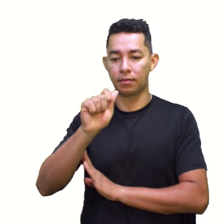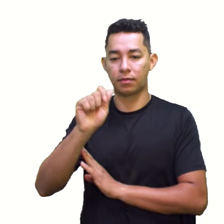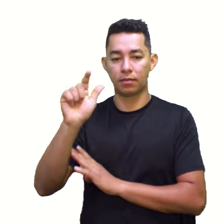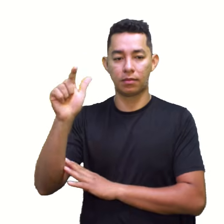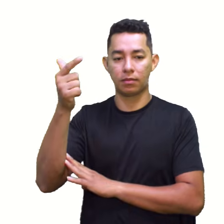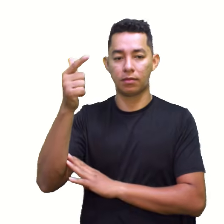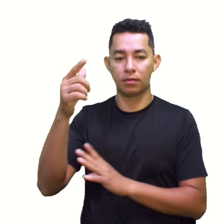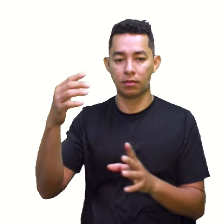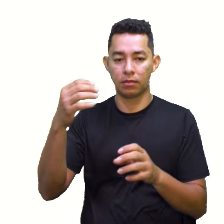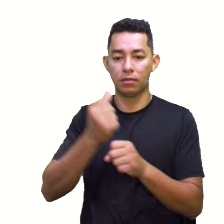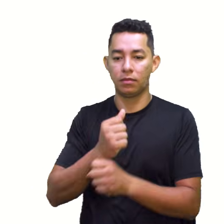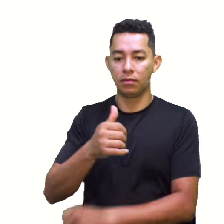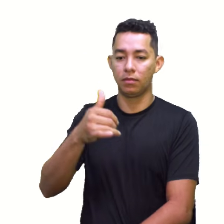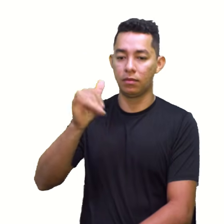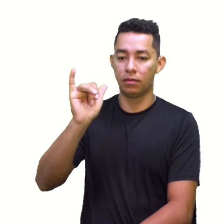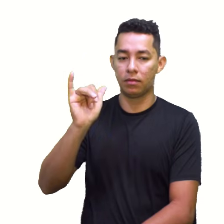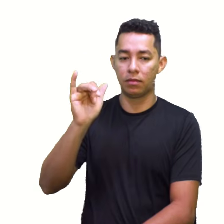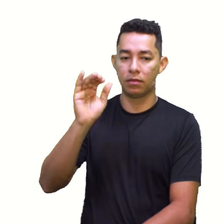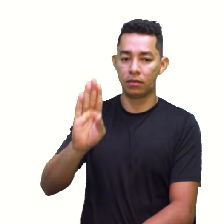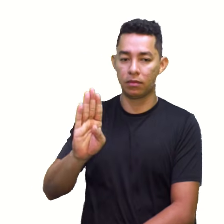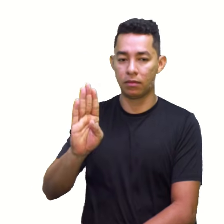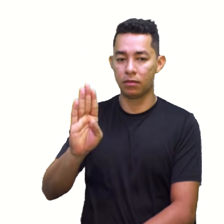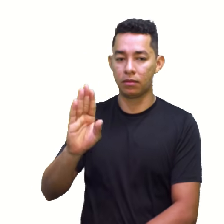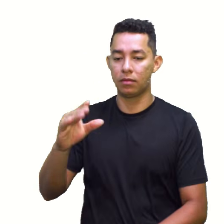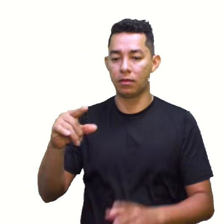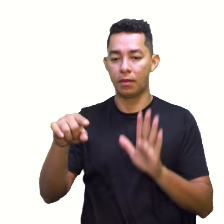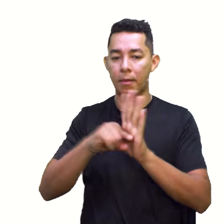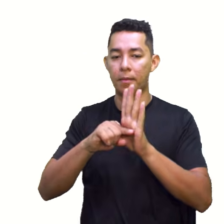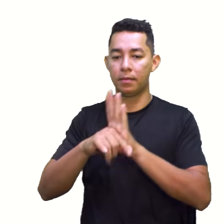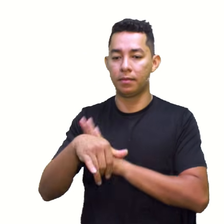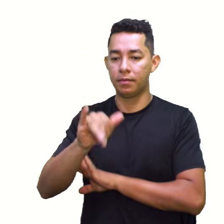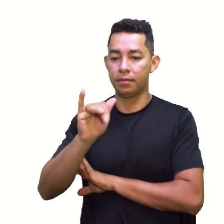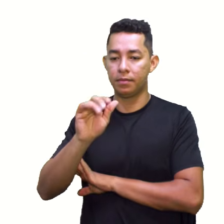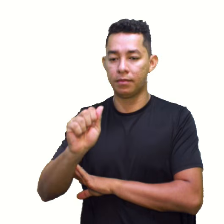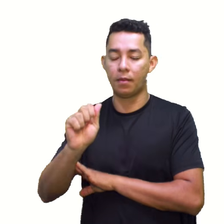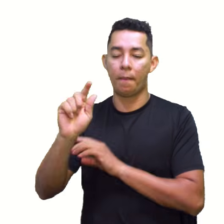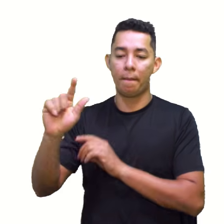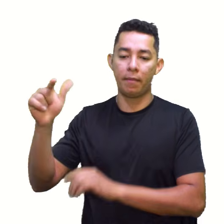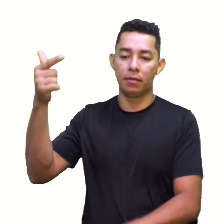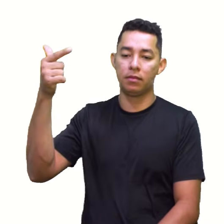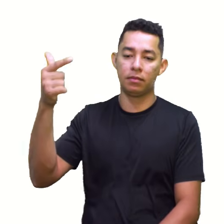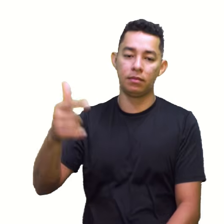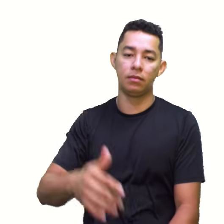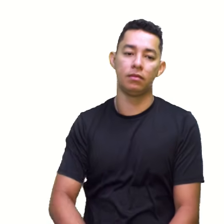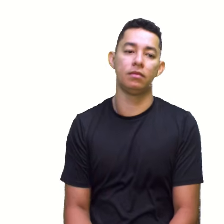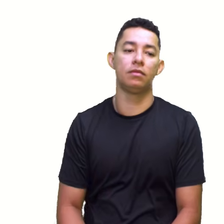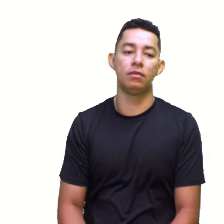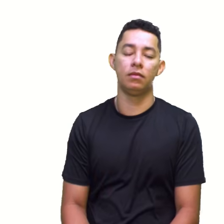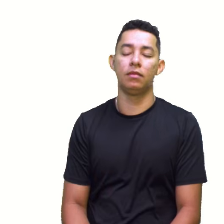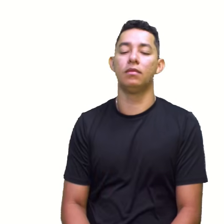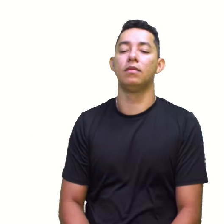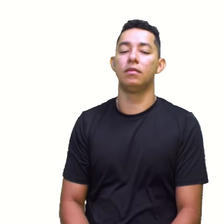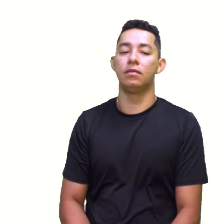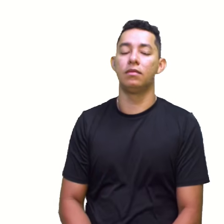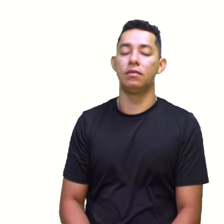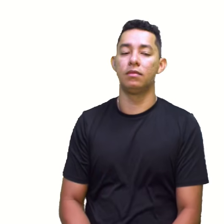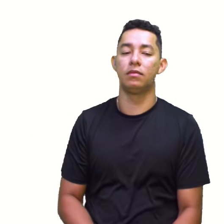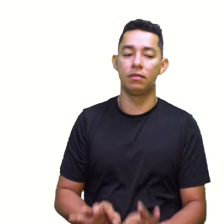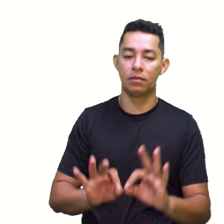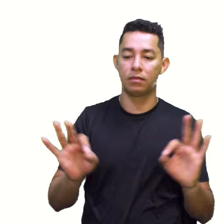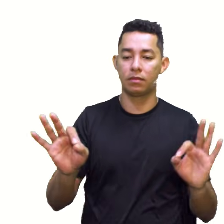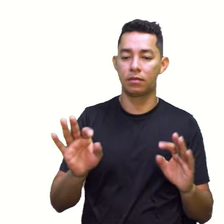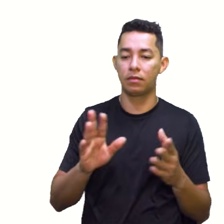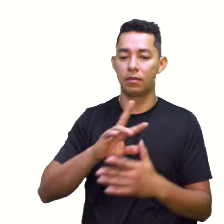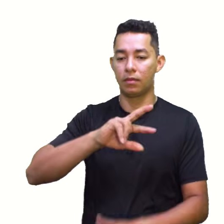quadrado mais yb menos ya ao quadrado. Distância é igual a